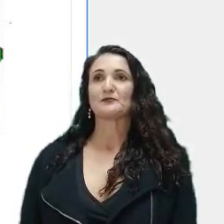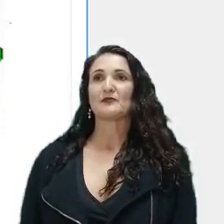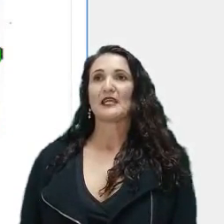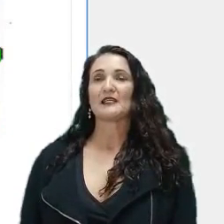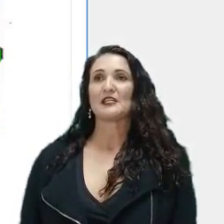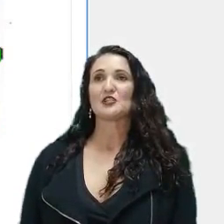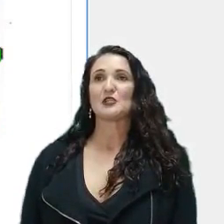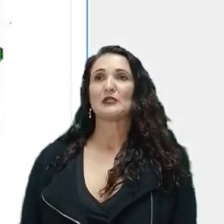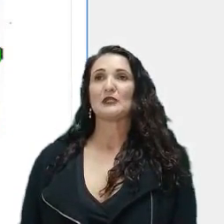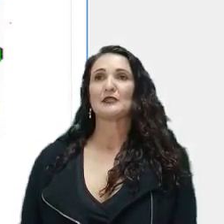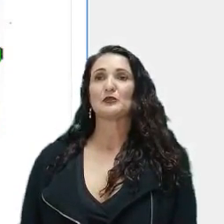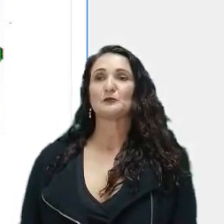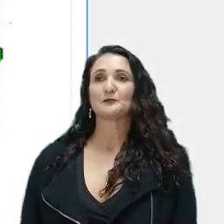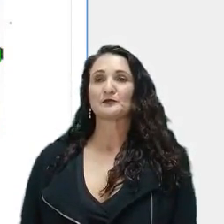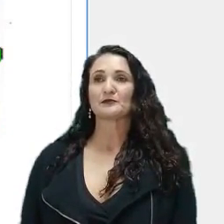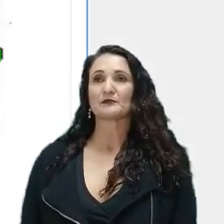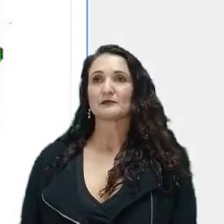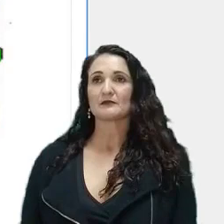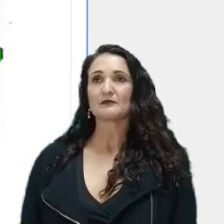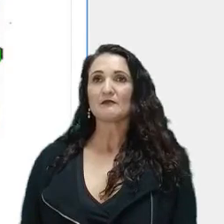Industrial, né, que é a região ali